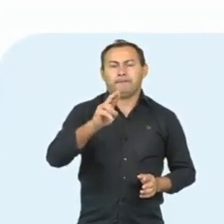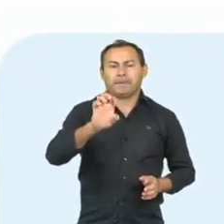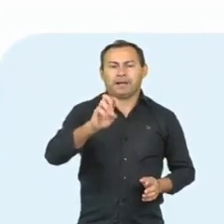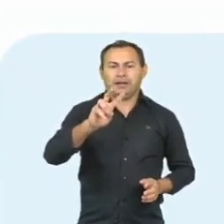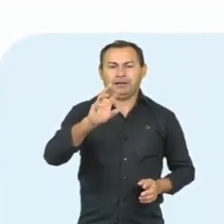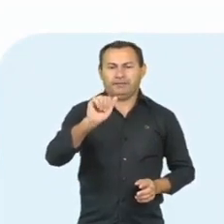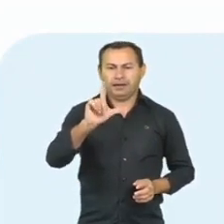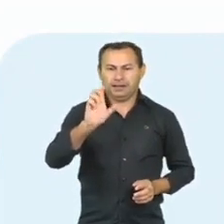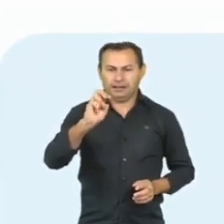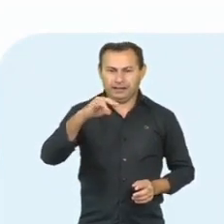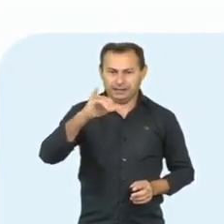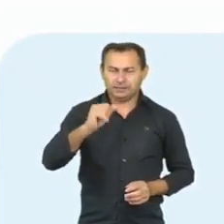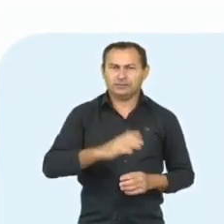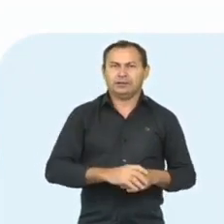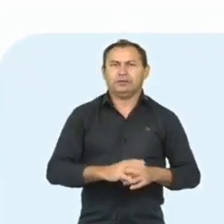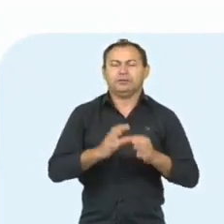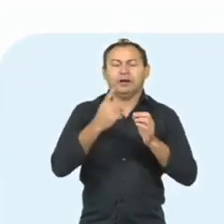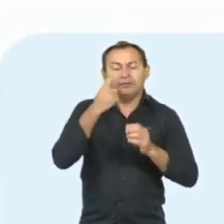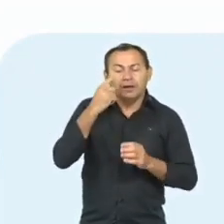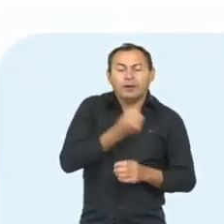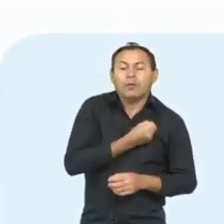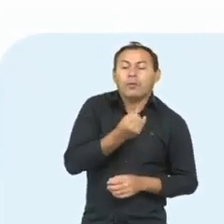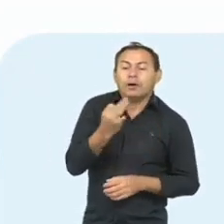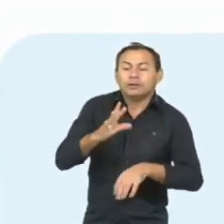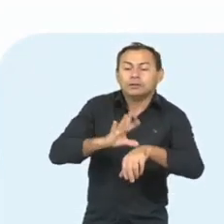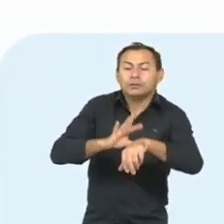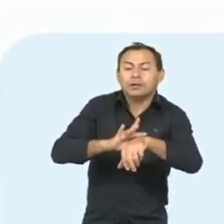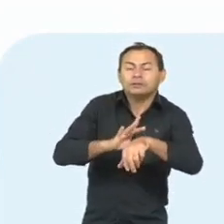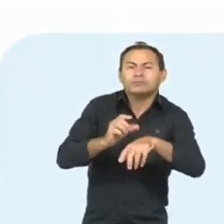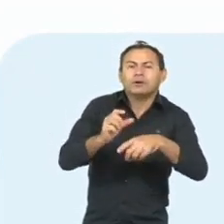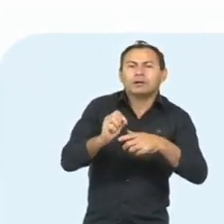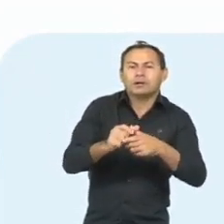A prevalência, ela vai verificar o quanto a doença vai o quê?